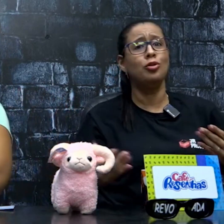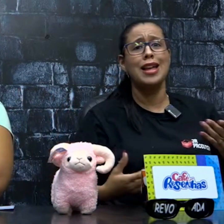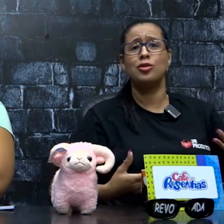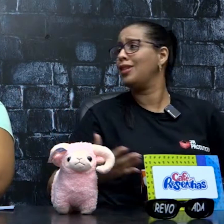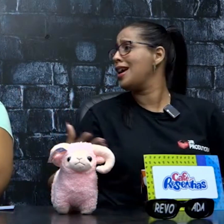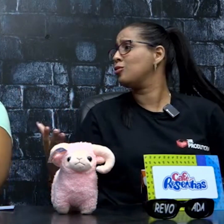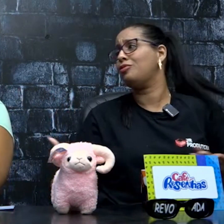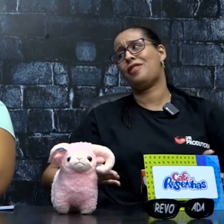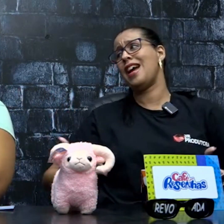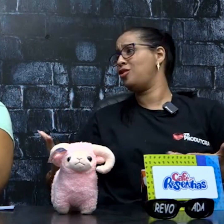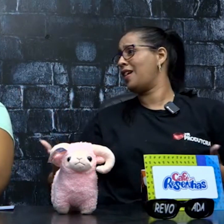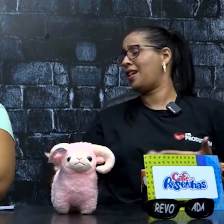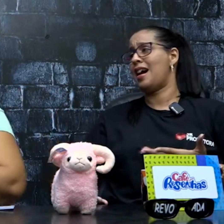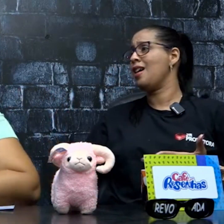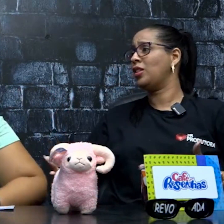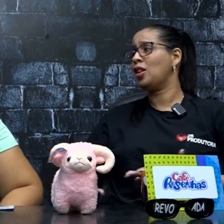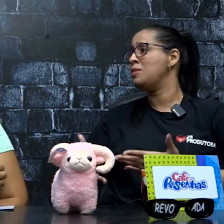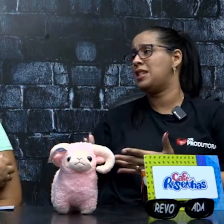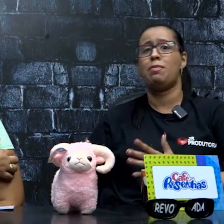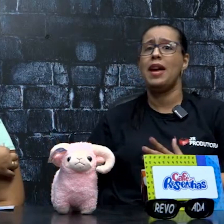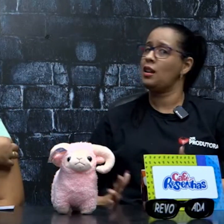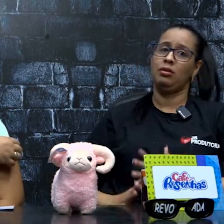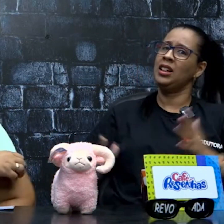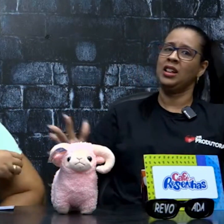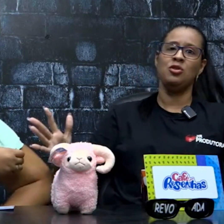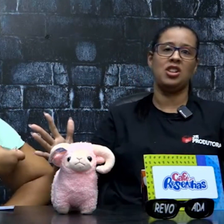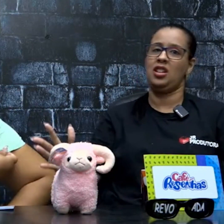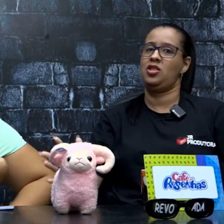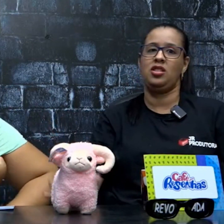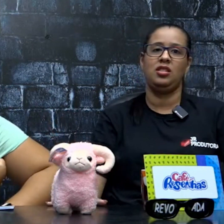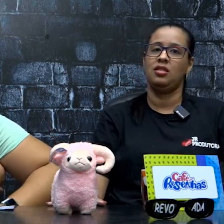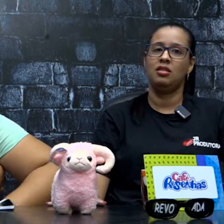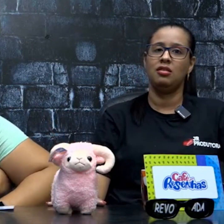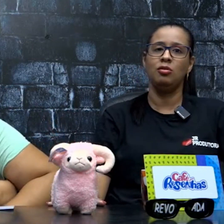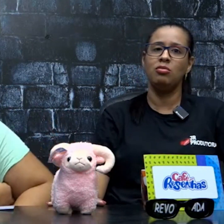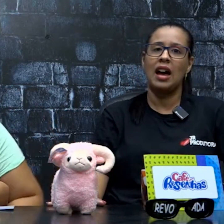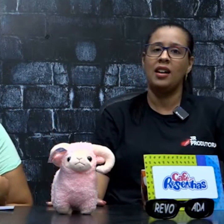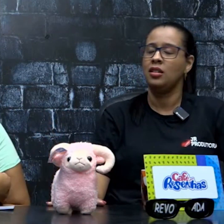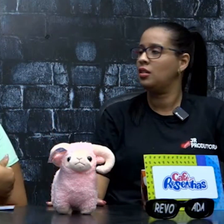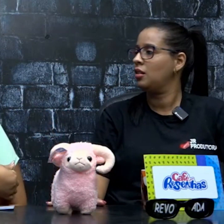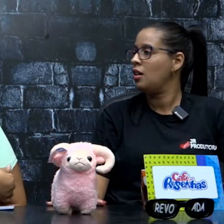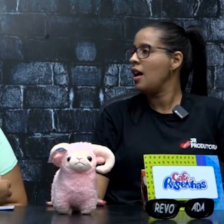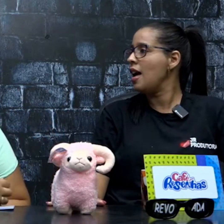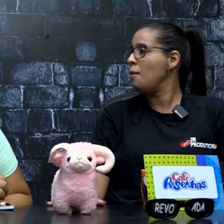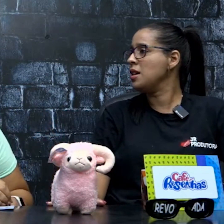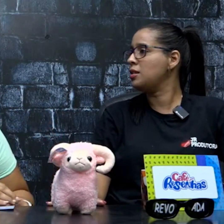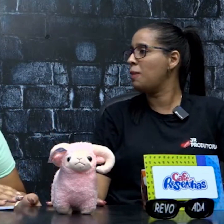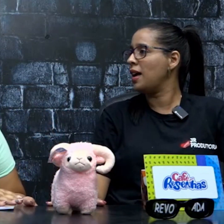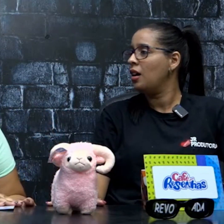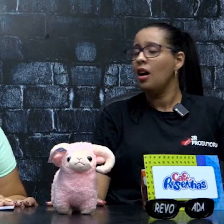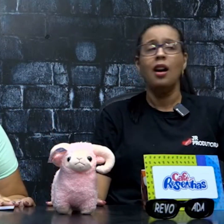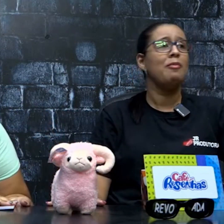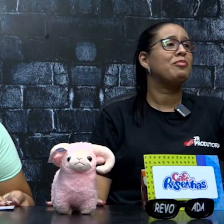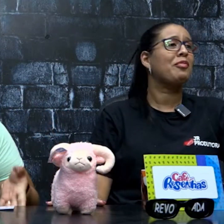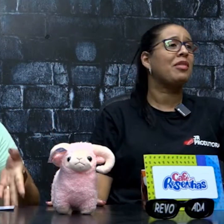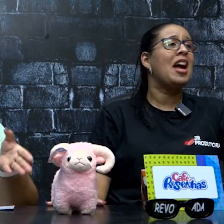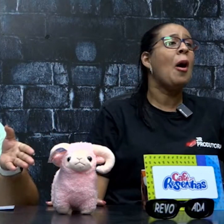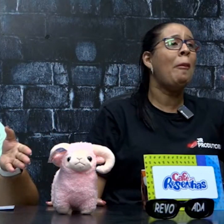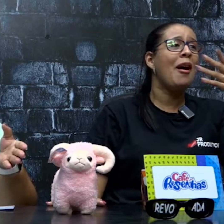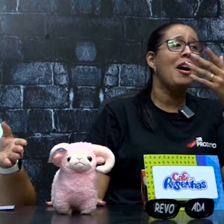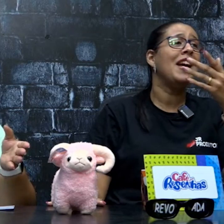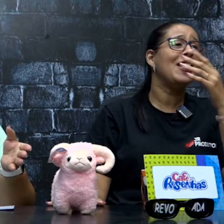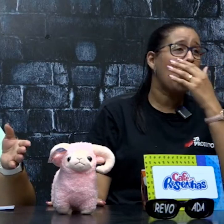na hora do lesco-lesco, vai devagar, ou então me espera. Não, gente. Não dá. Me espera? É, me espera.